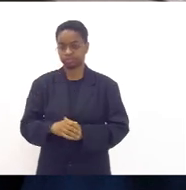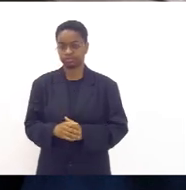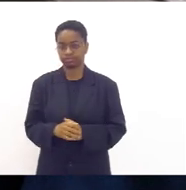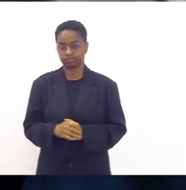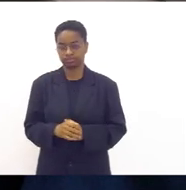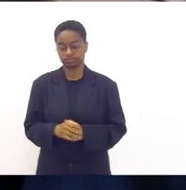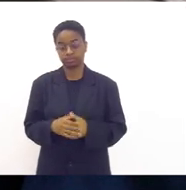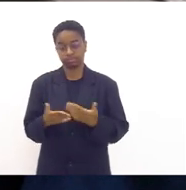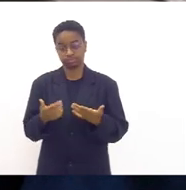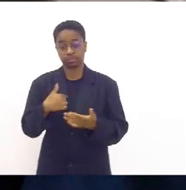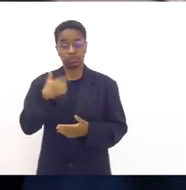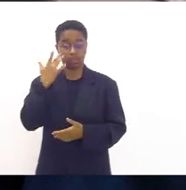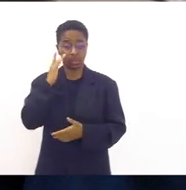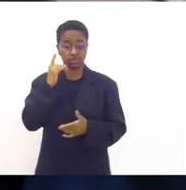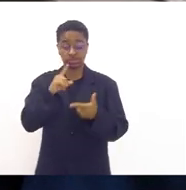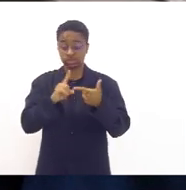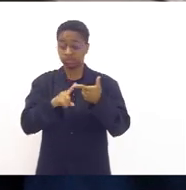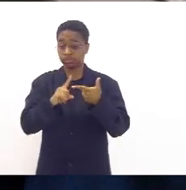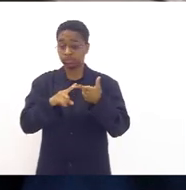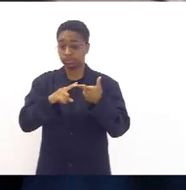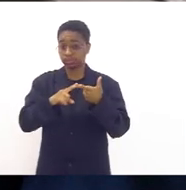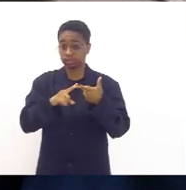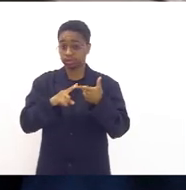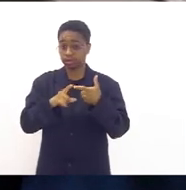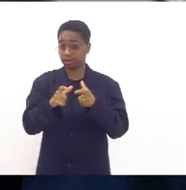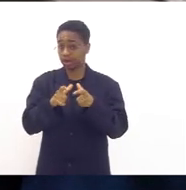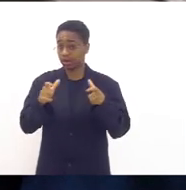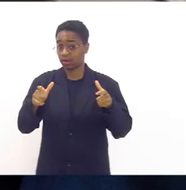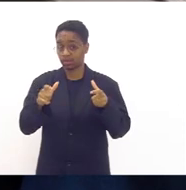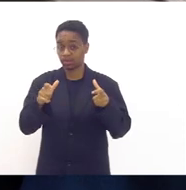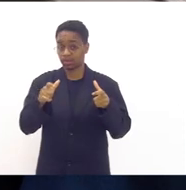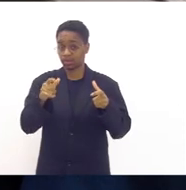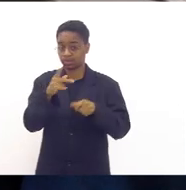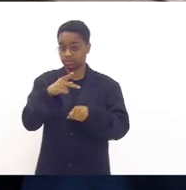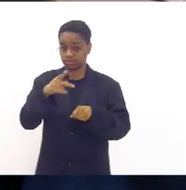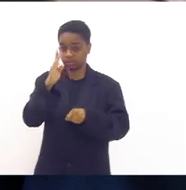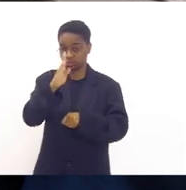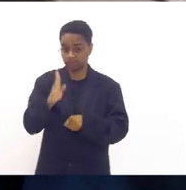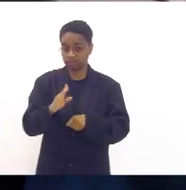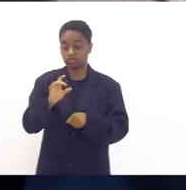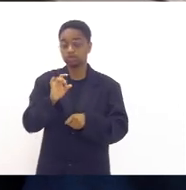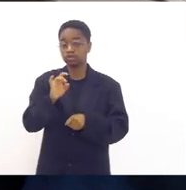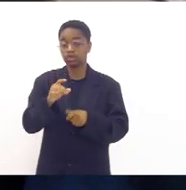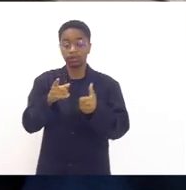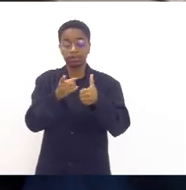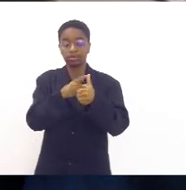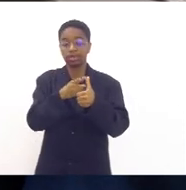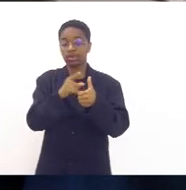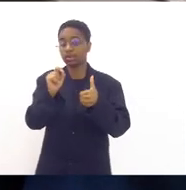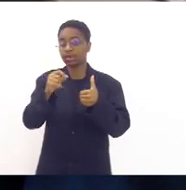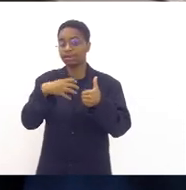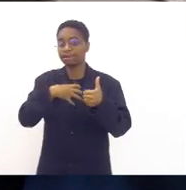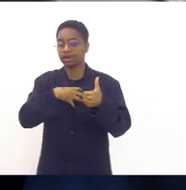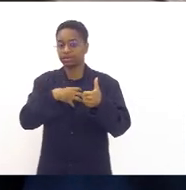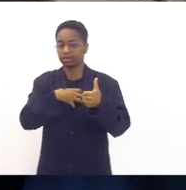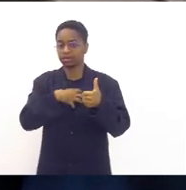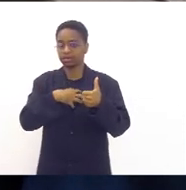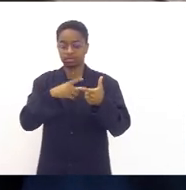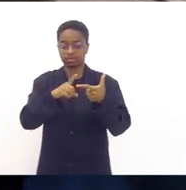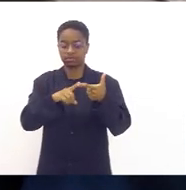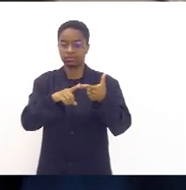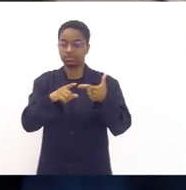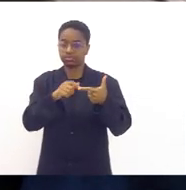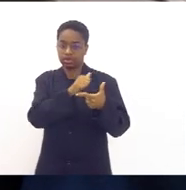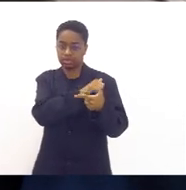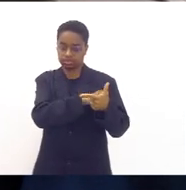Eu acho que é a segunda maior inadimplência do país, acho que perde só para a Bahia, salvo erro de memória. Aí pergunta a Vossa